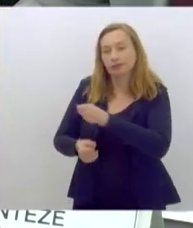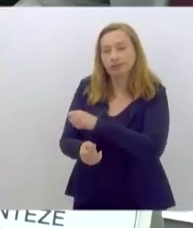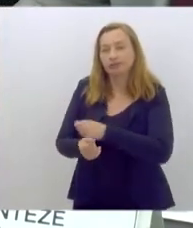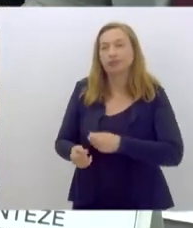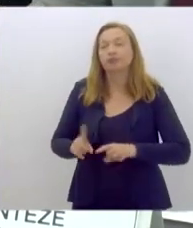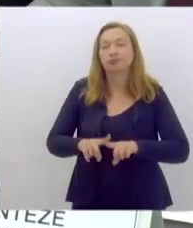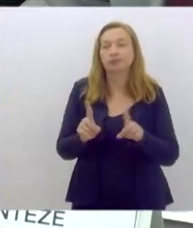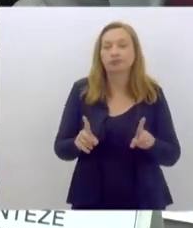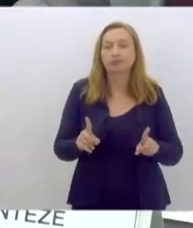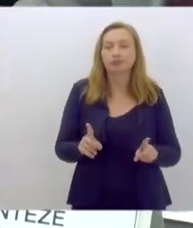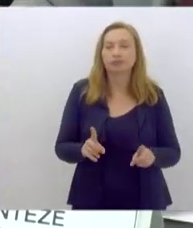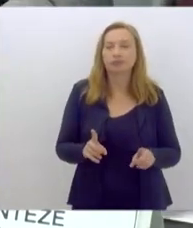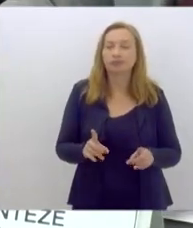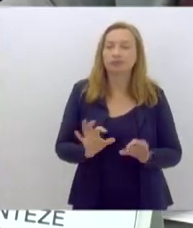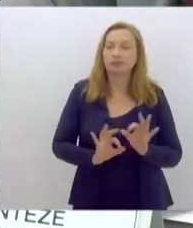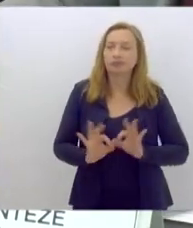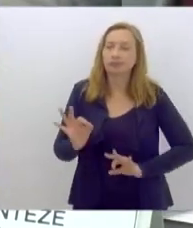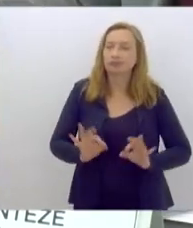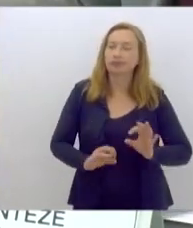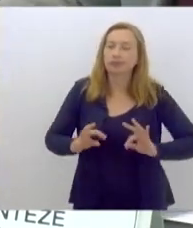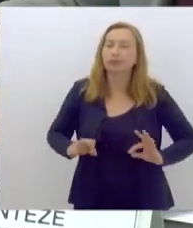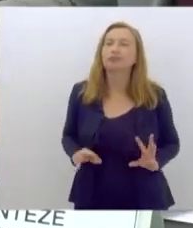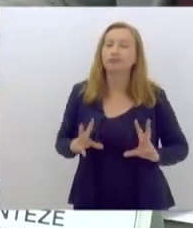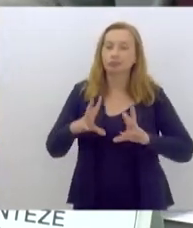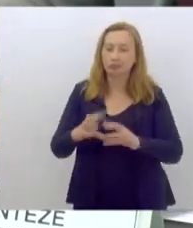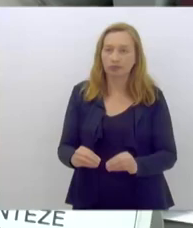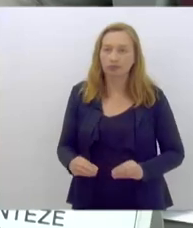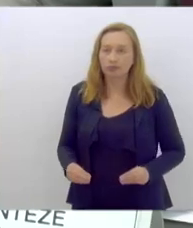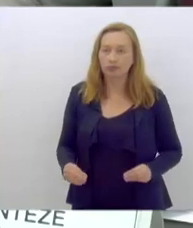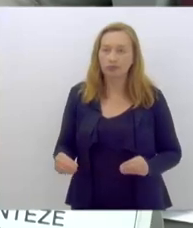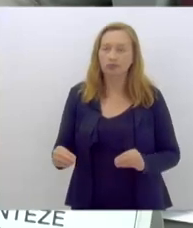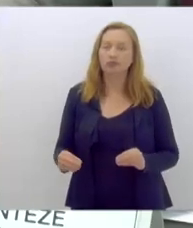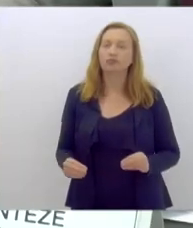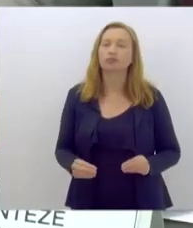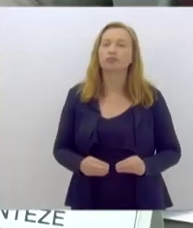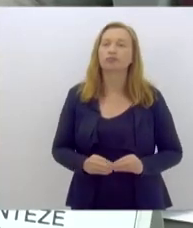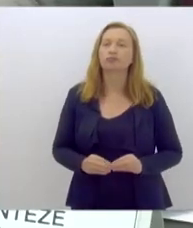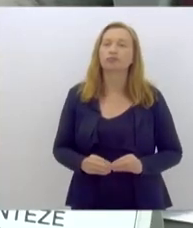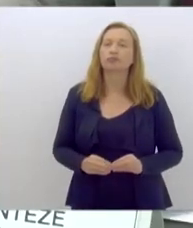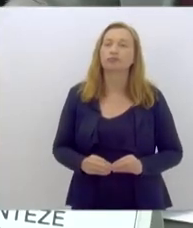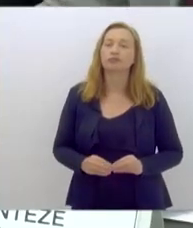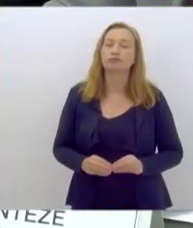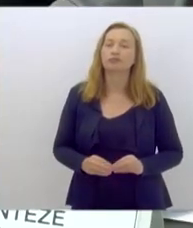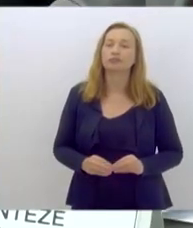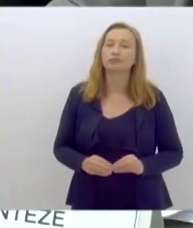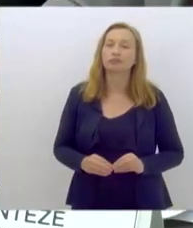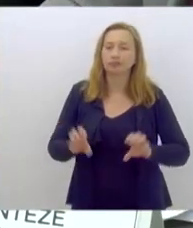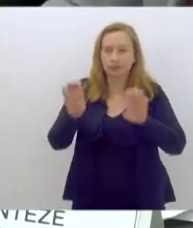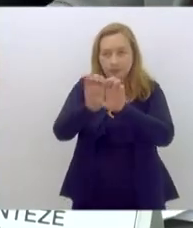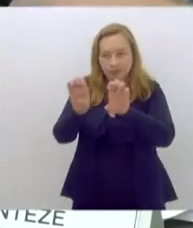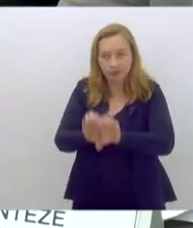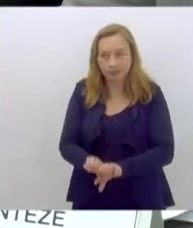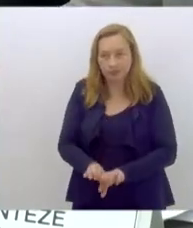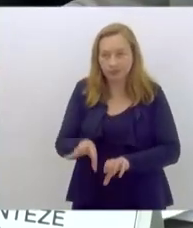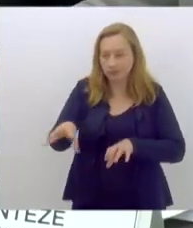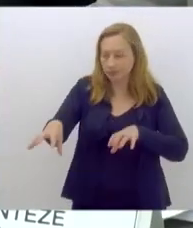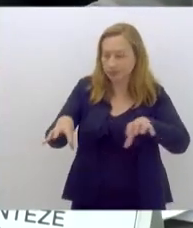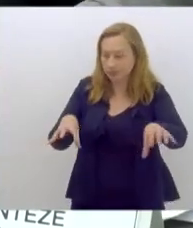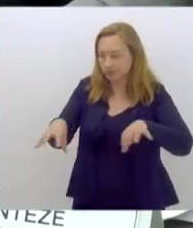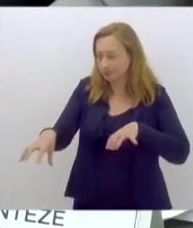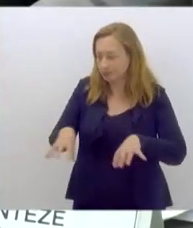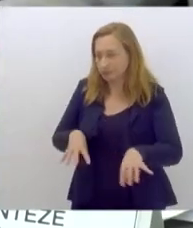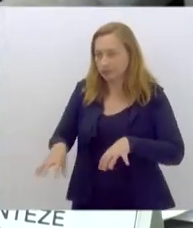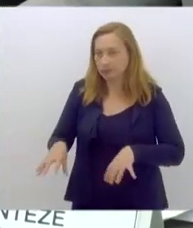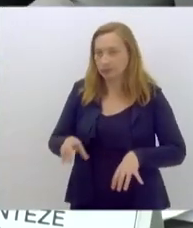mas quando nós fazemos essa esse desenho em que a gente tenha essa estruturas projetadas e eu não tô falando